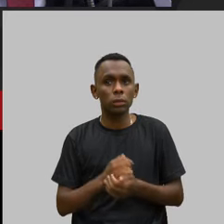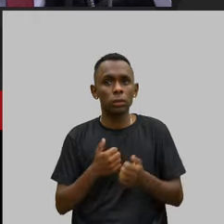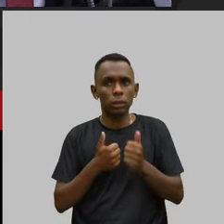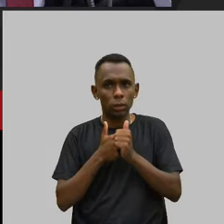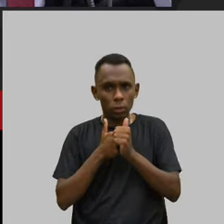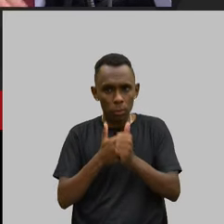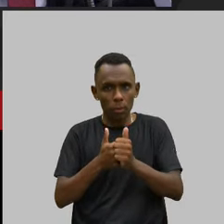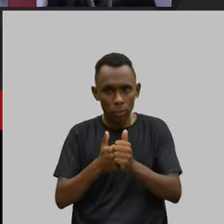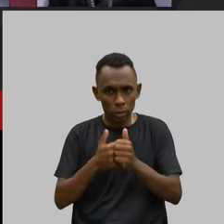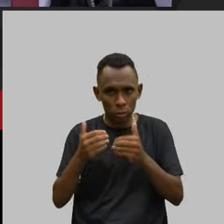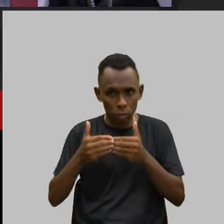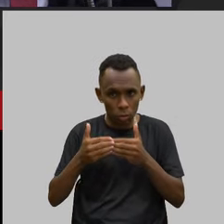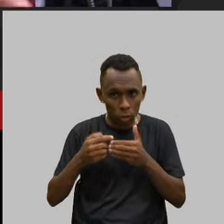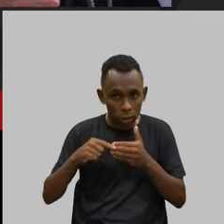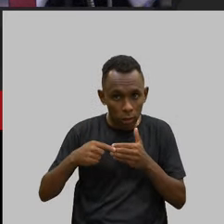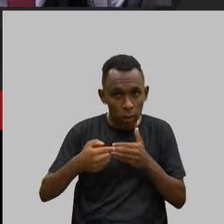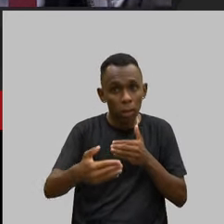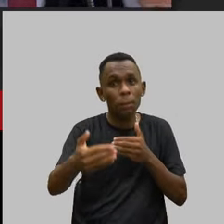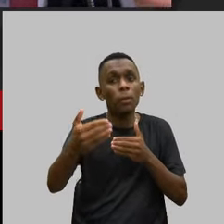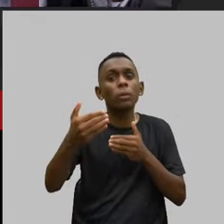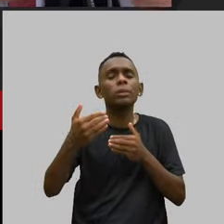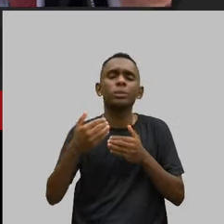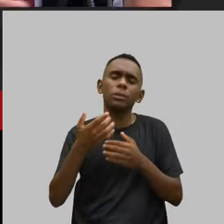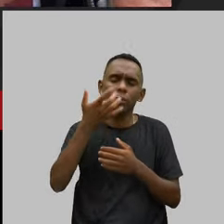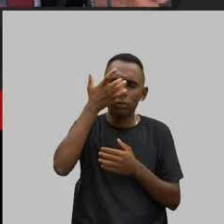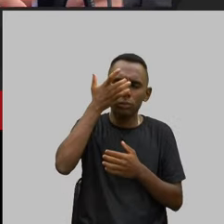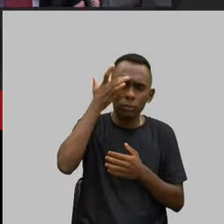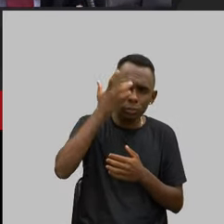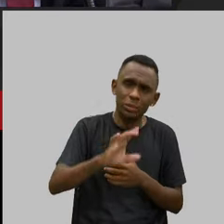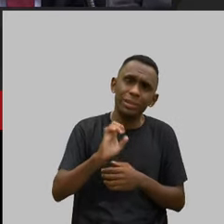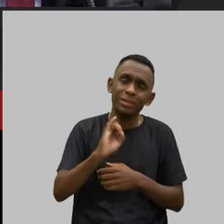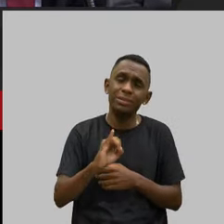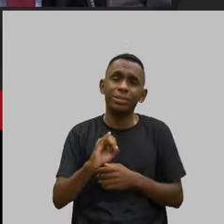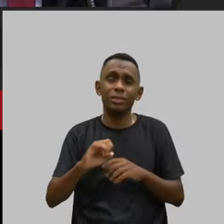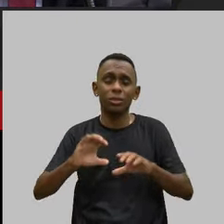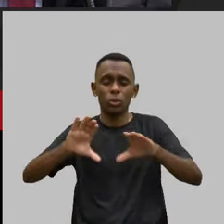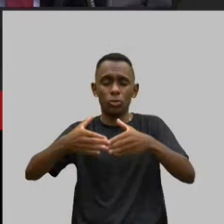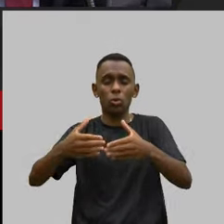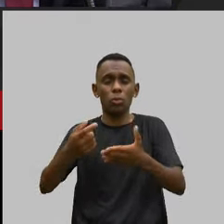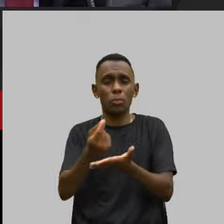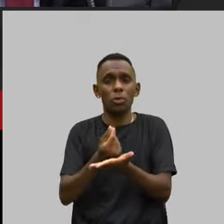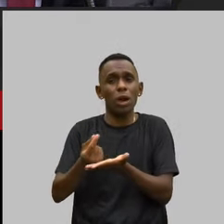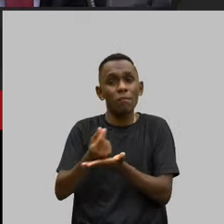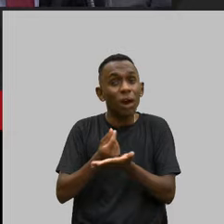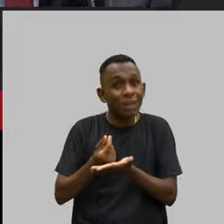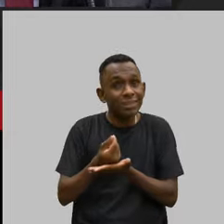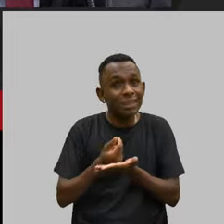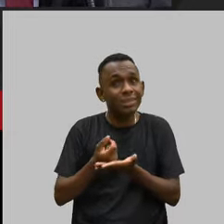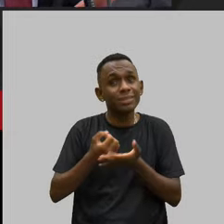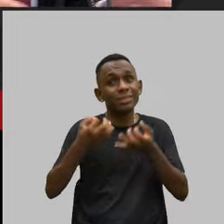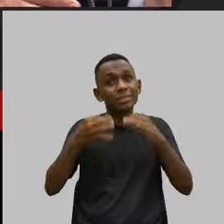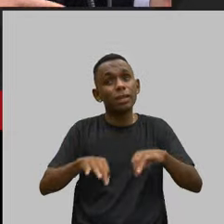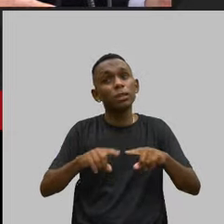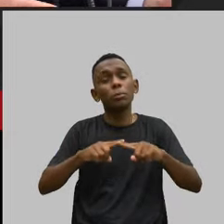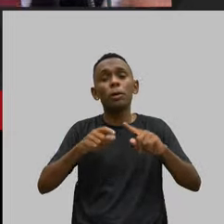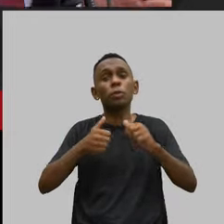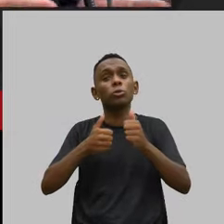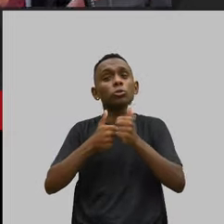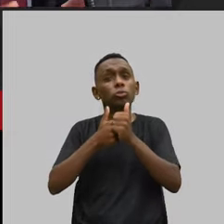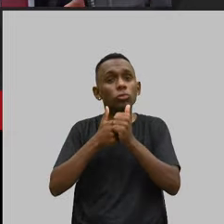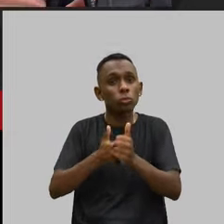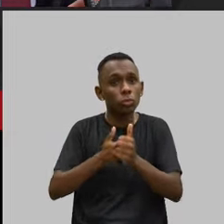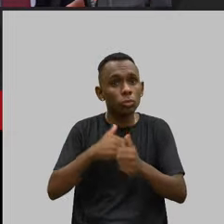posterior eh eu não sei se a fazenda é talvez a a mais pertinente a fazer esse acompanhamento o